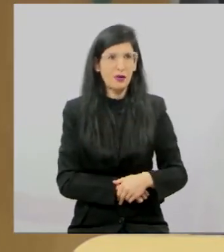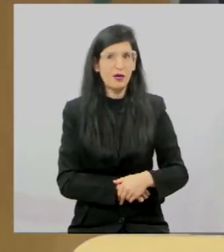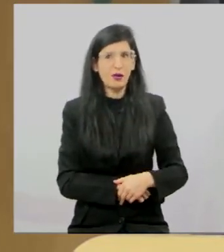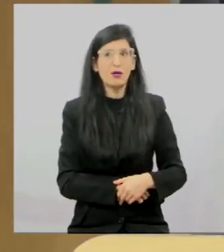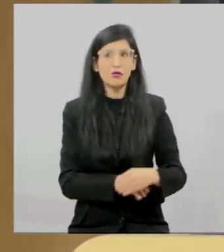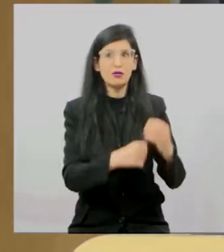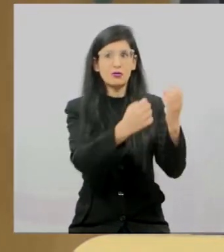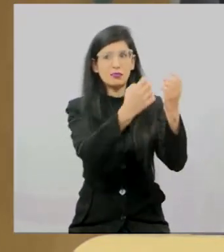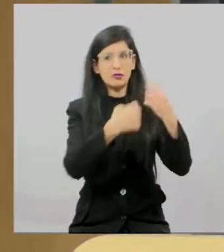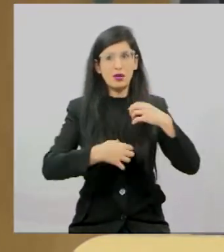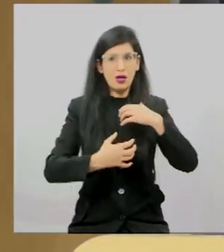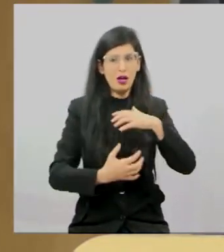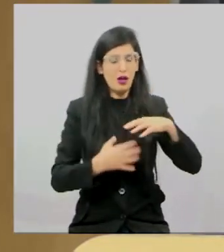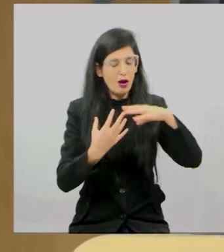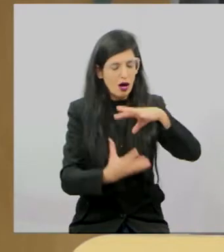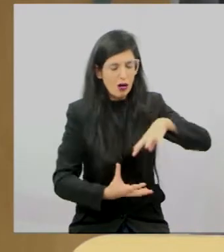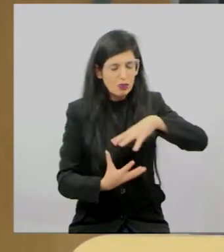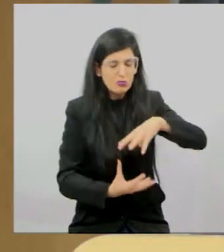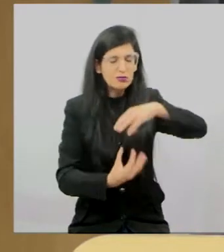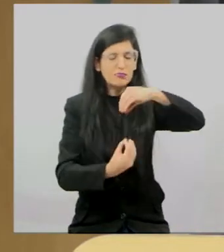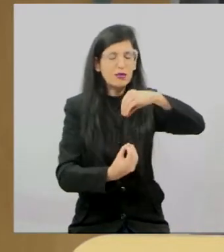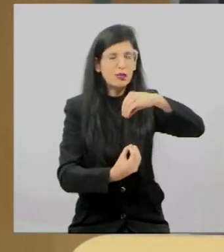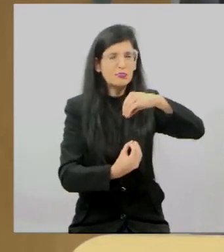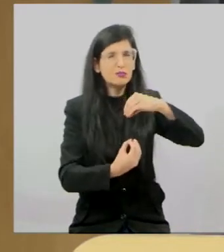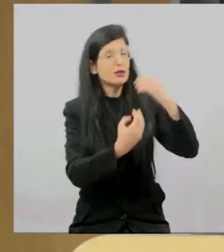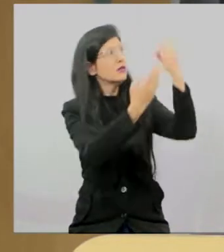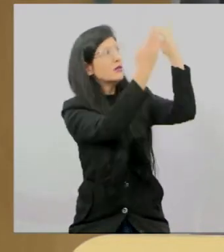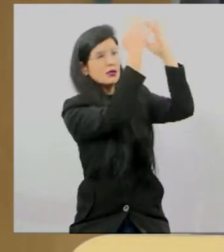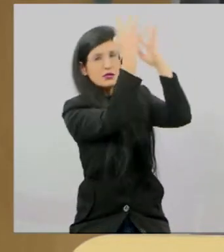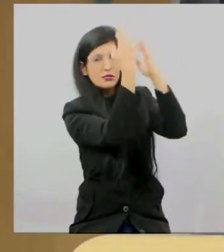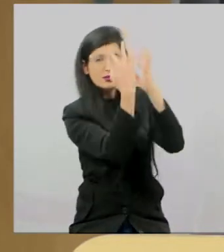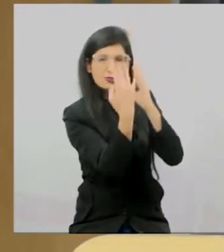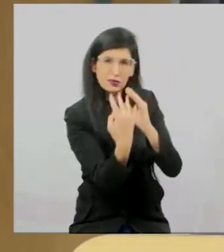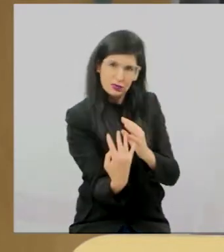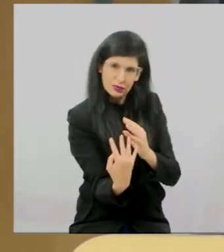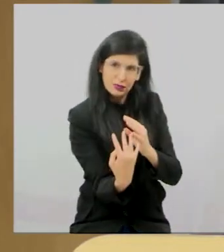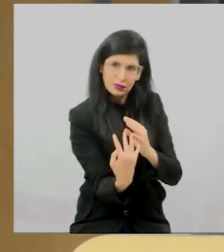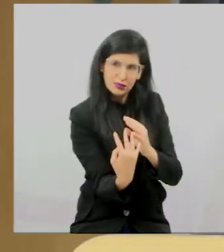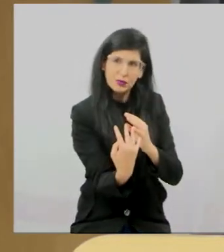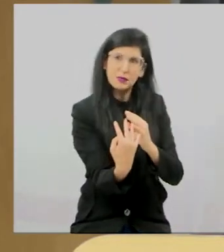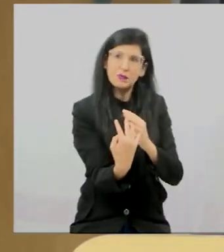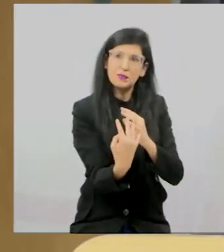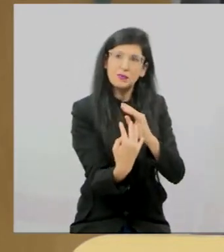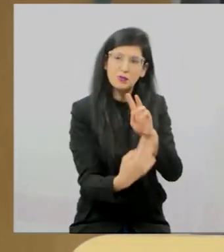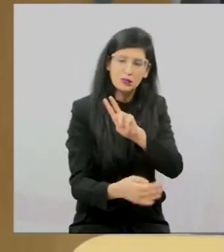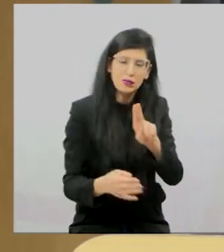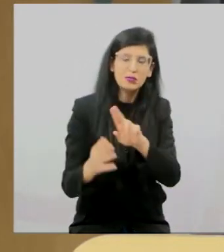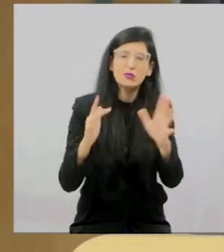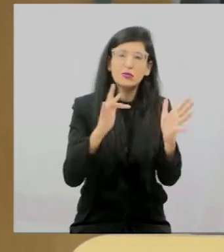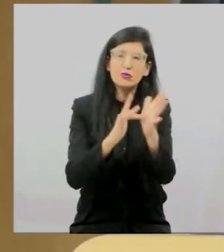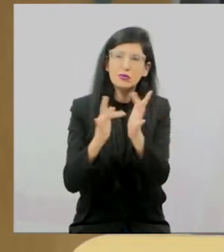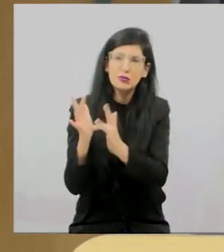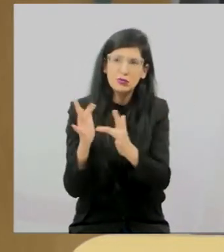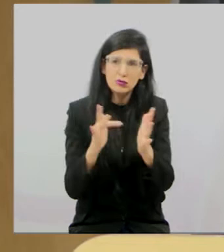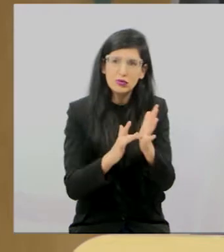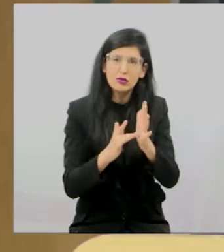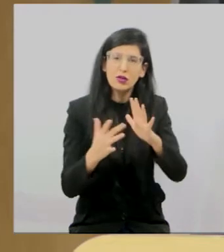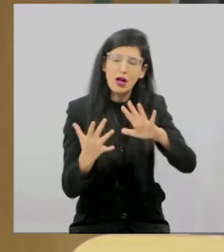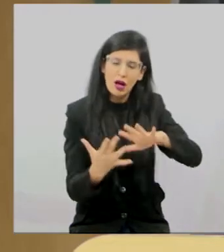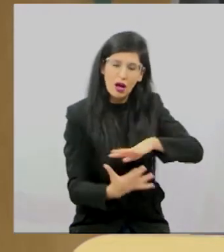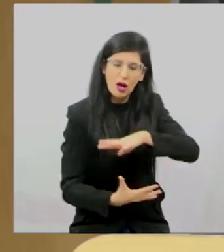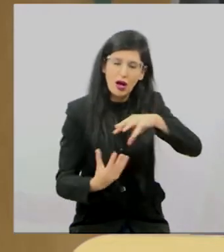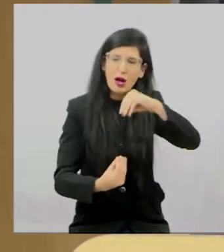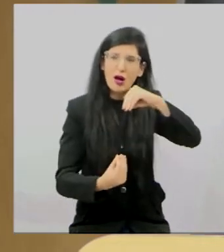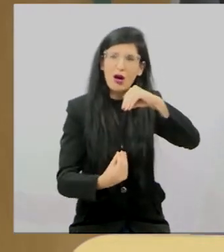Senhor, e tudo o que há em mim, bendiga o seu santo nome. Bendize, ó minha alma, ao Senhor, e não